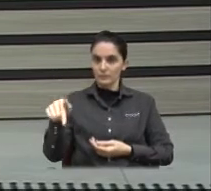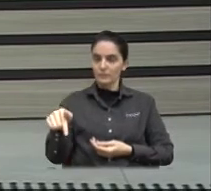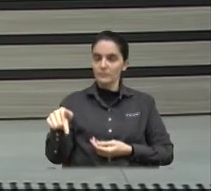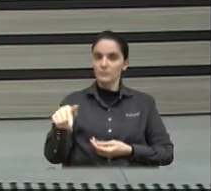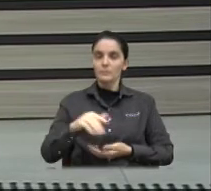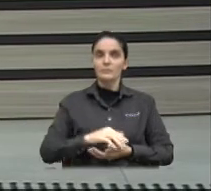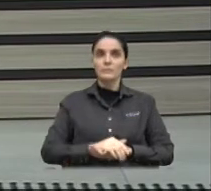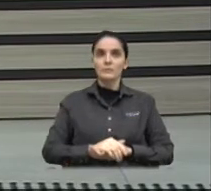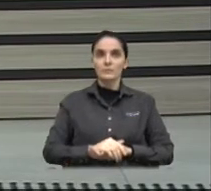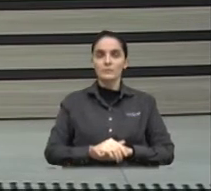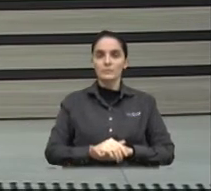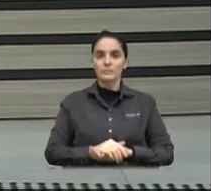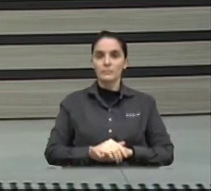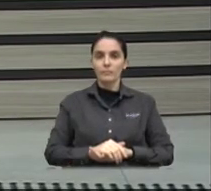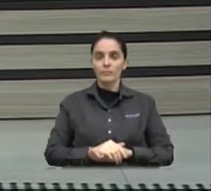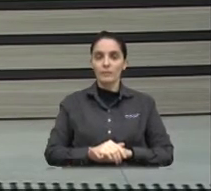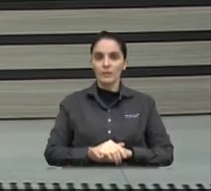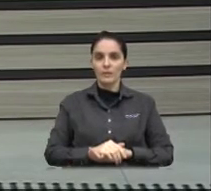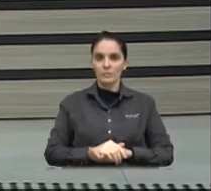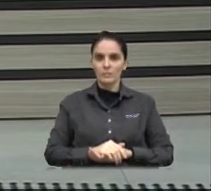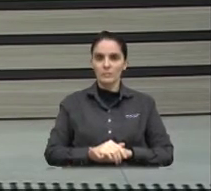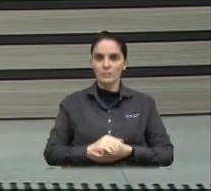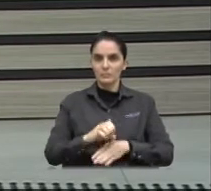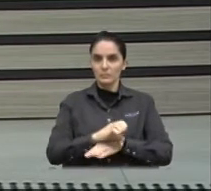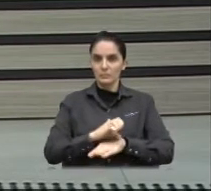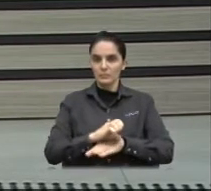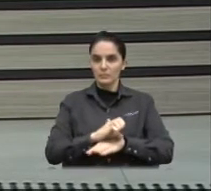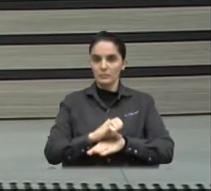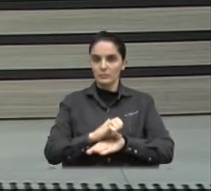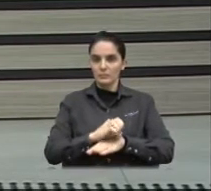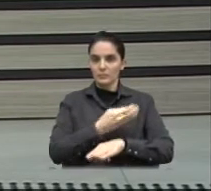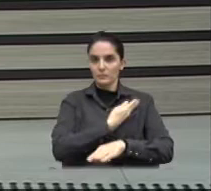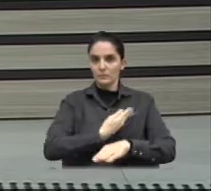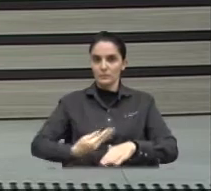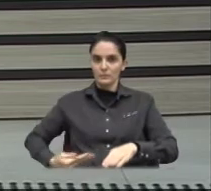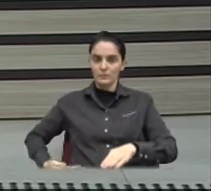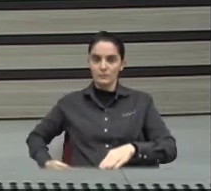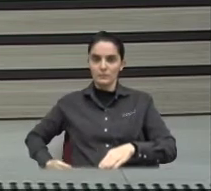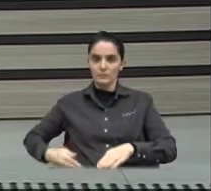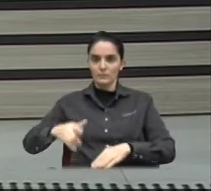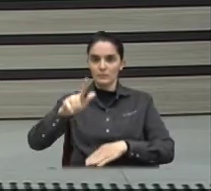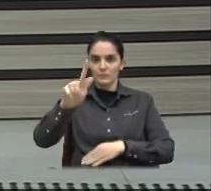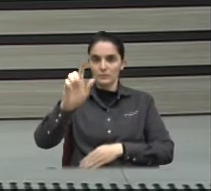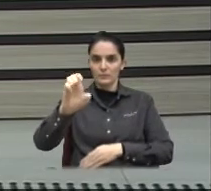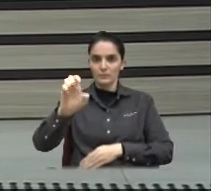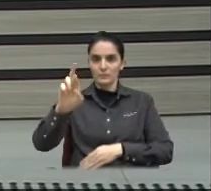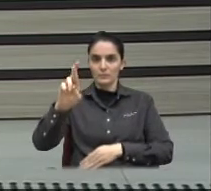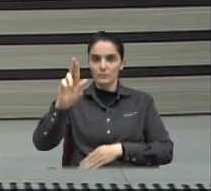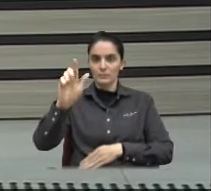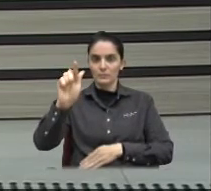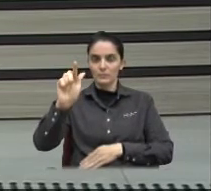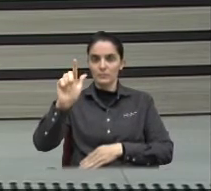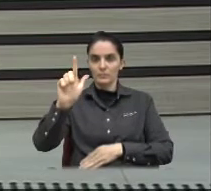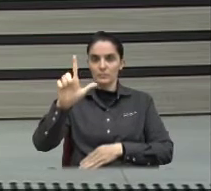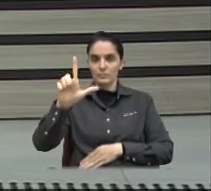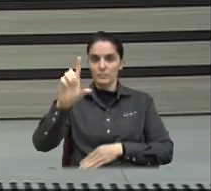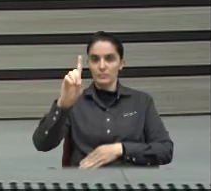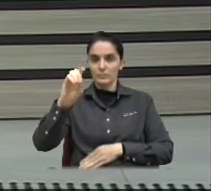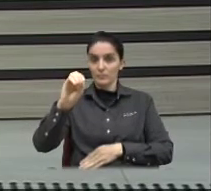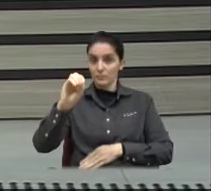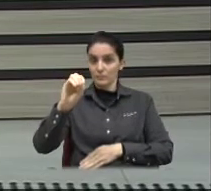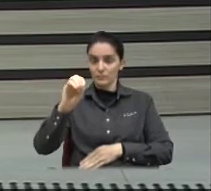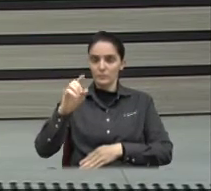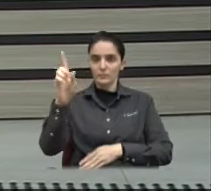noção do protesto um excelentíssimo senhor governador do estado de são paulo geraldo josé rodrigues alckmin filho para que